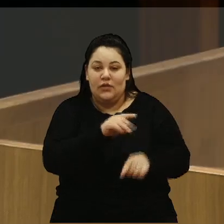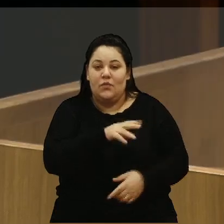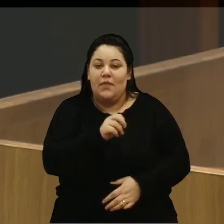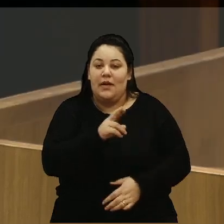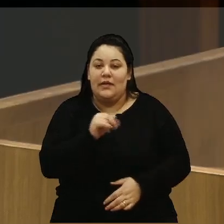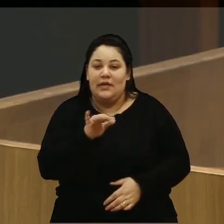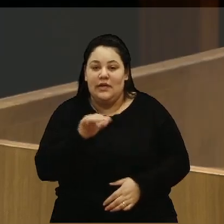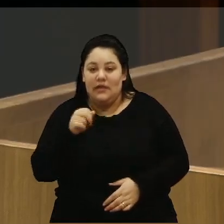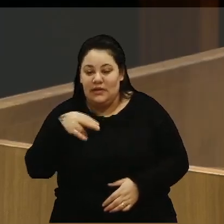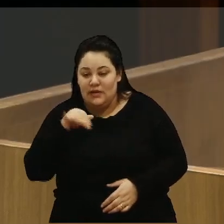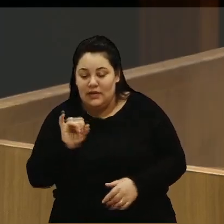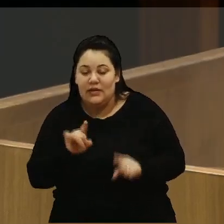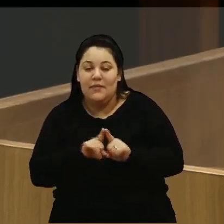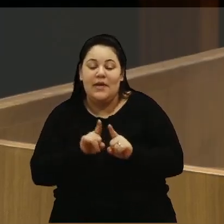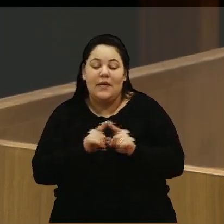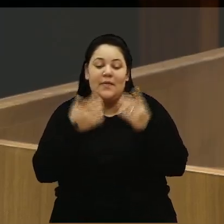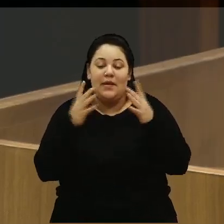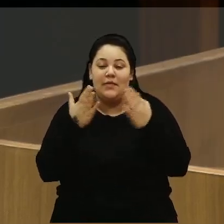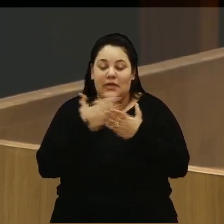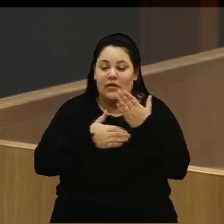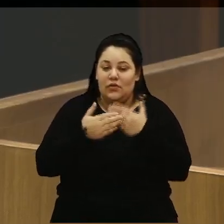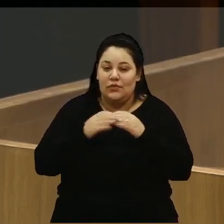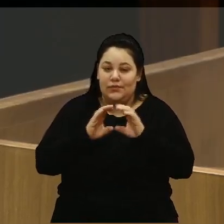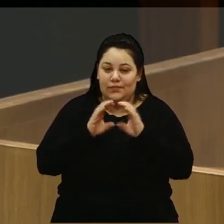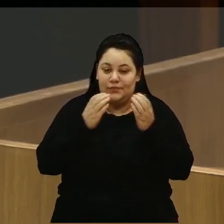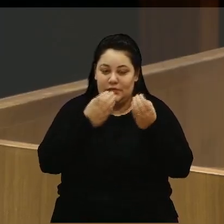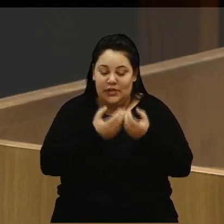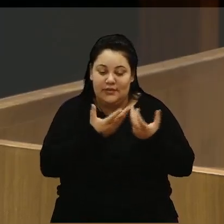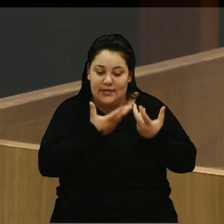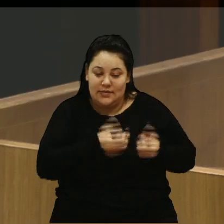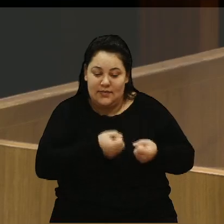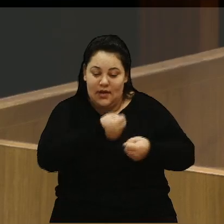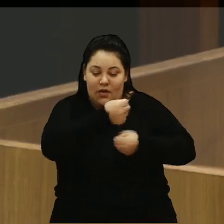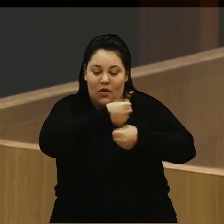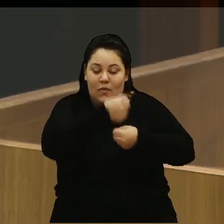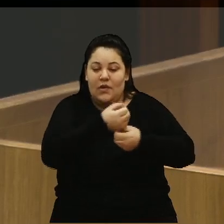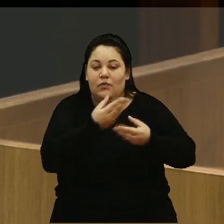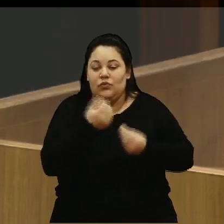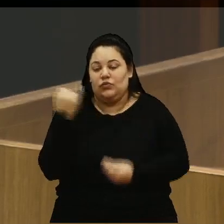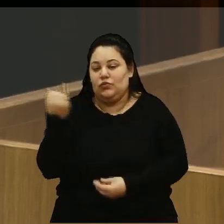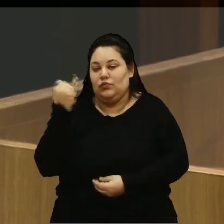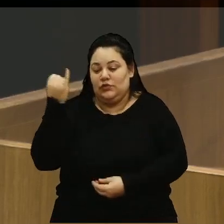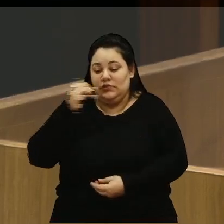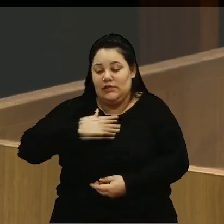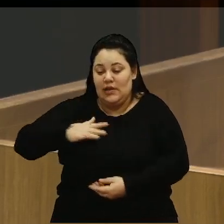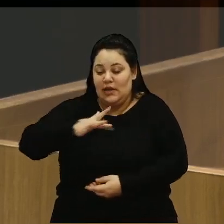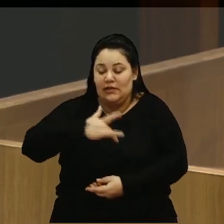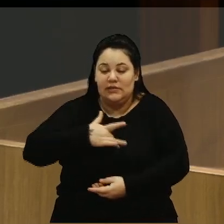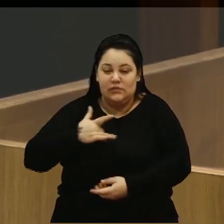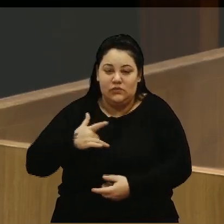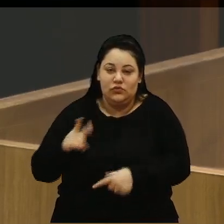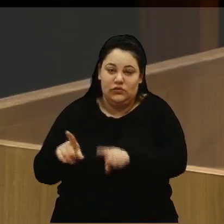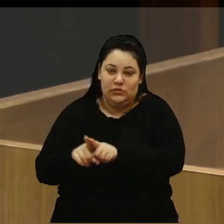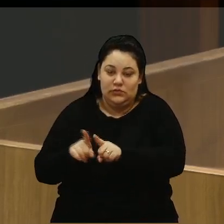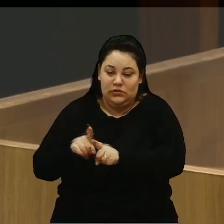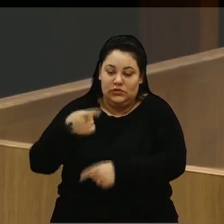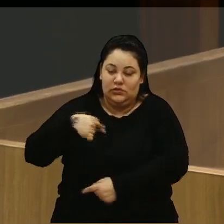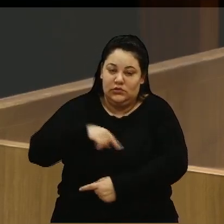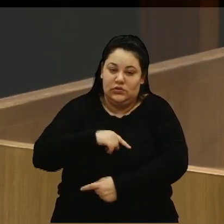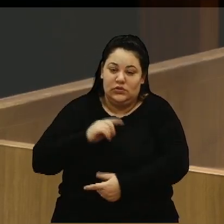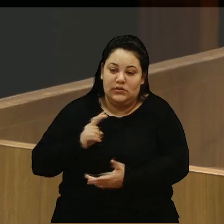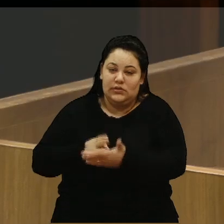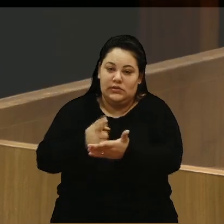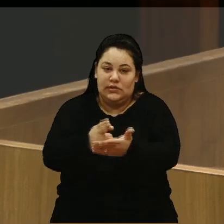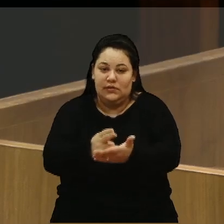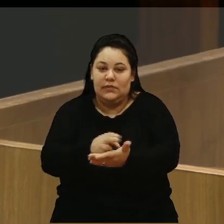parabenizar toda aquela comunidade por receber essa obra que é tão importante. Na área da saúde, a gente sempre